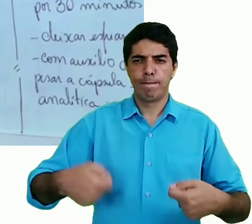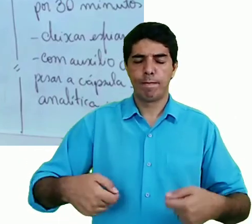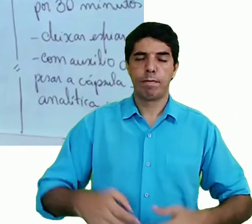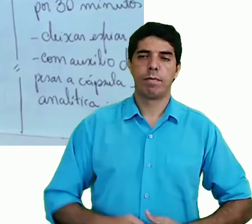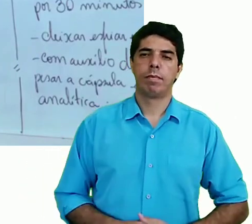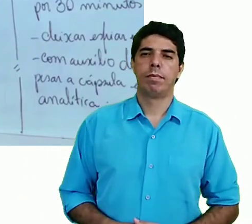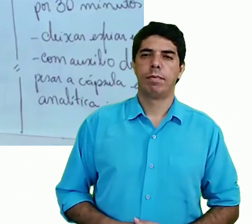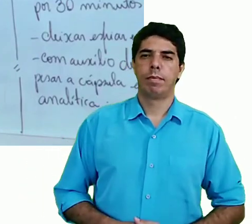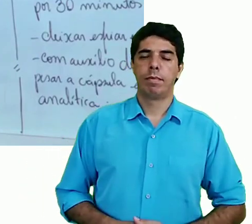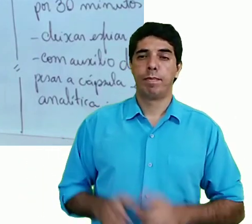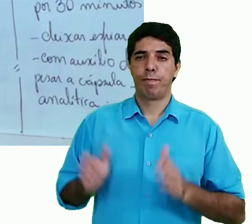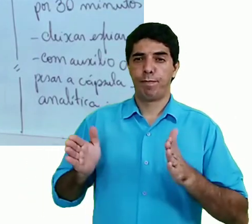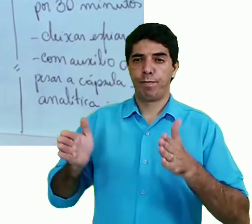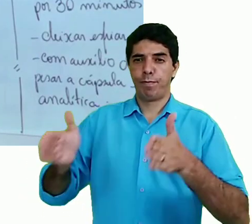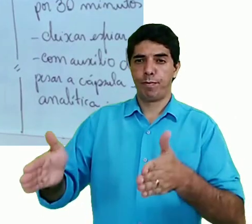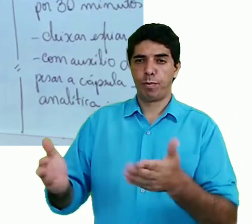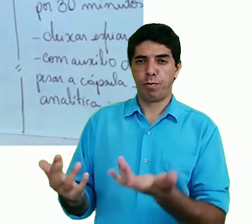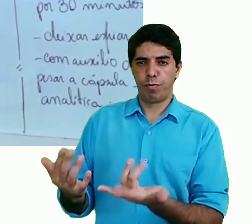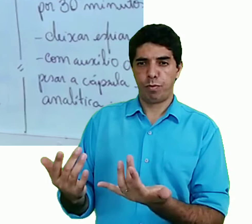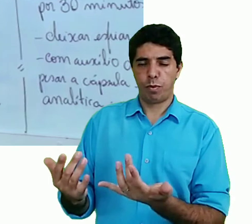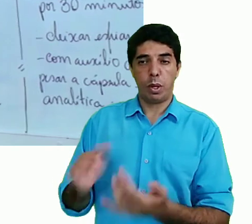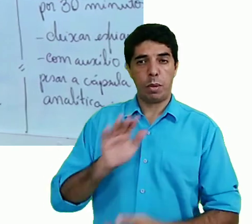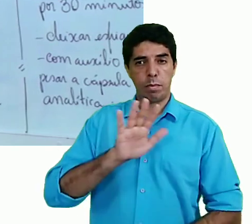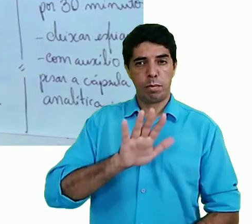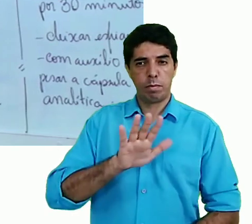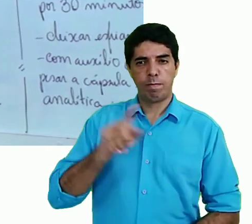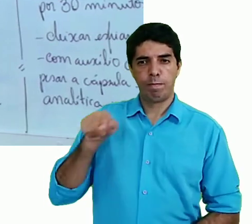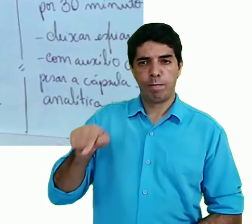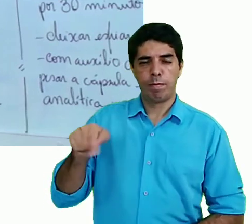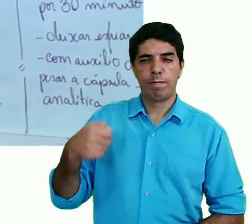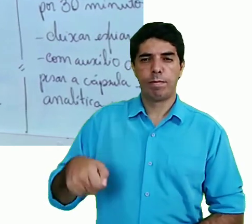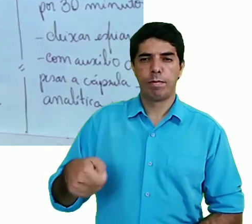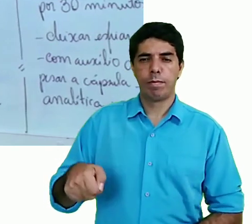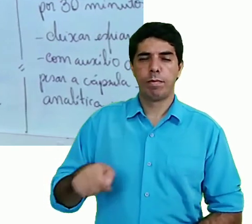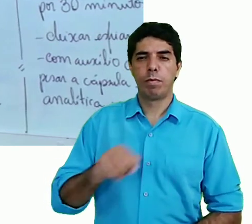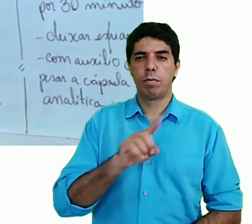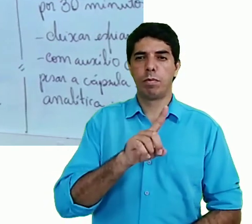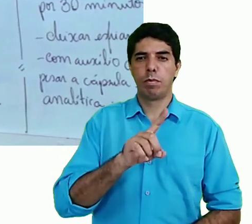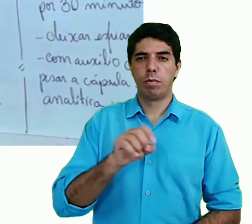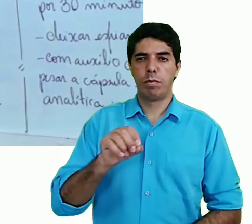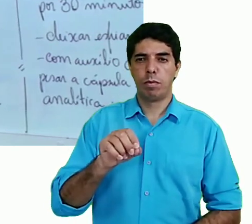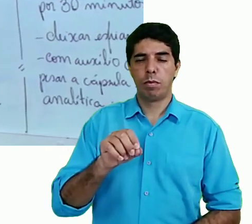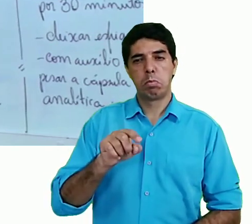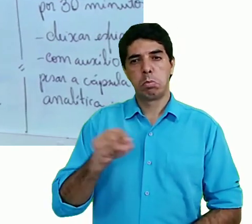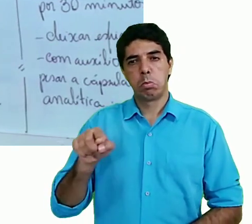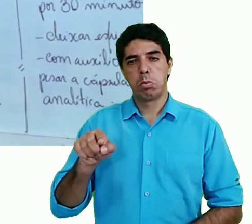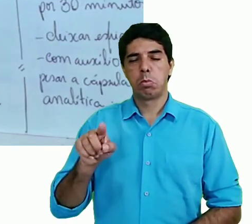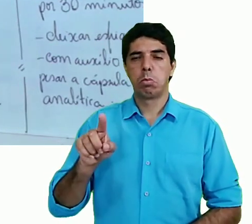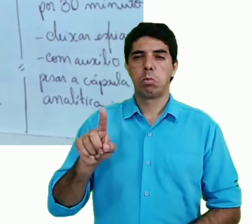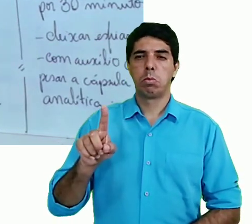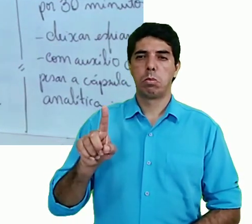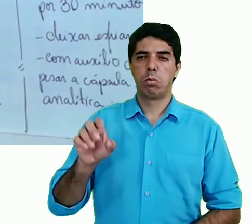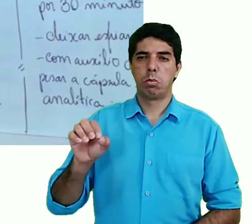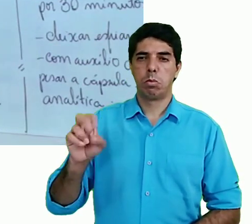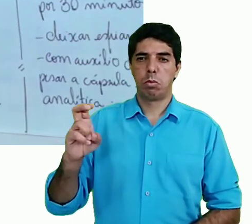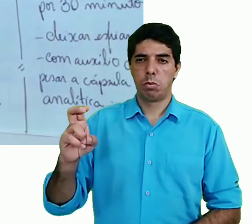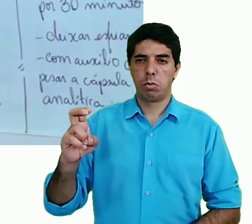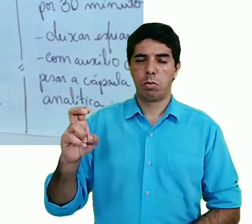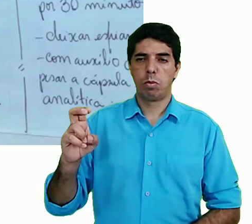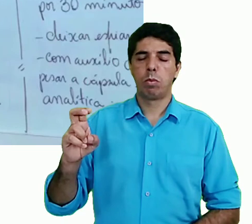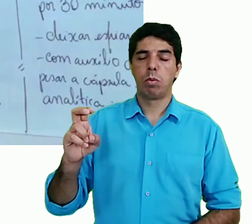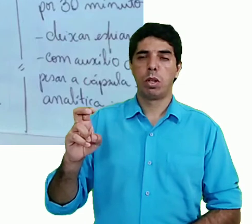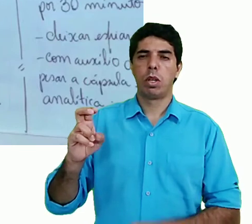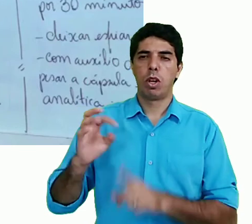Estufa, sendo que a temperatura deverá estar de 100 a 105 graus. Uma